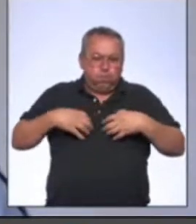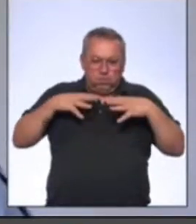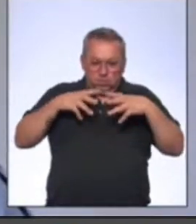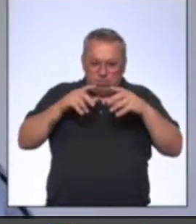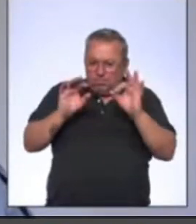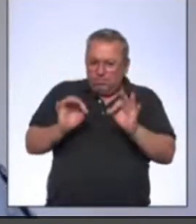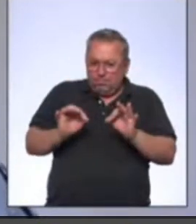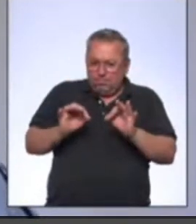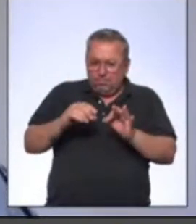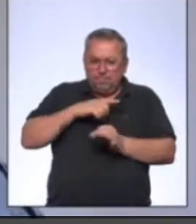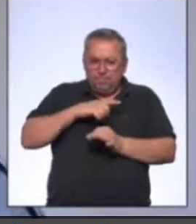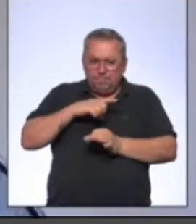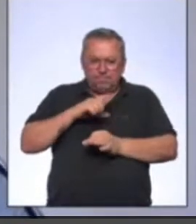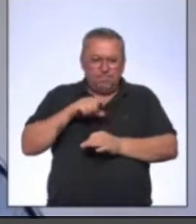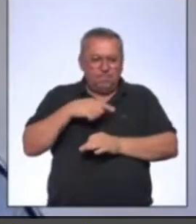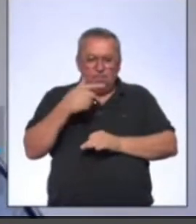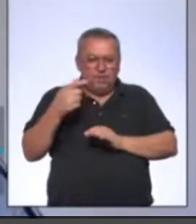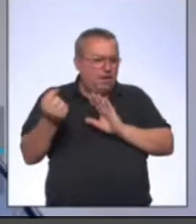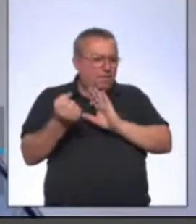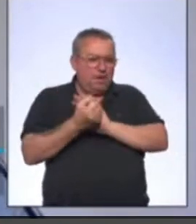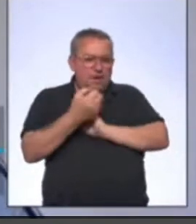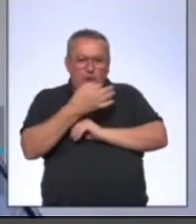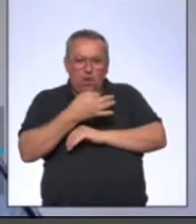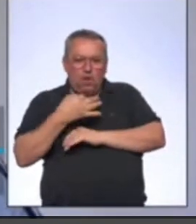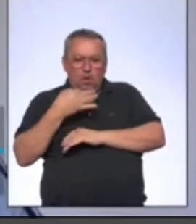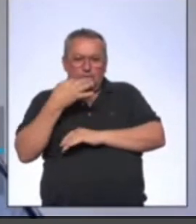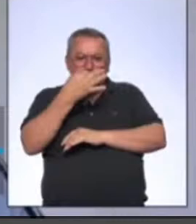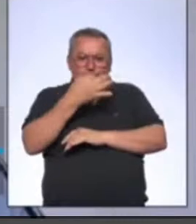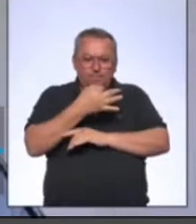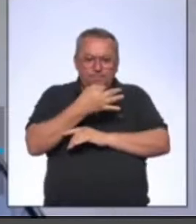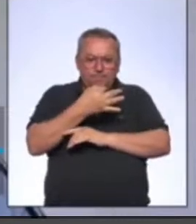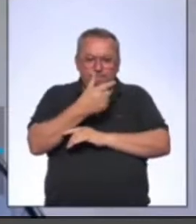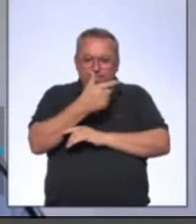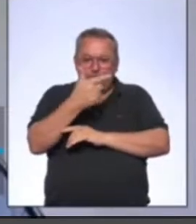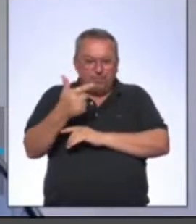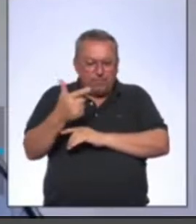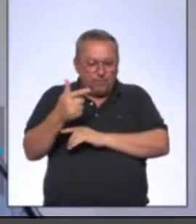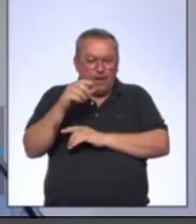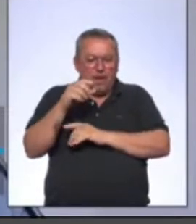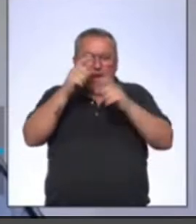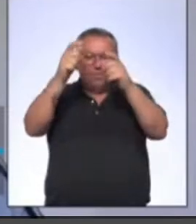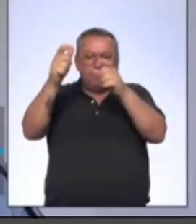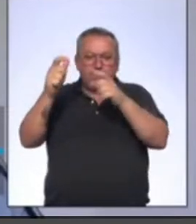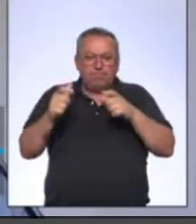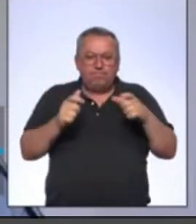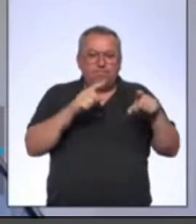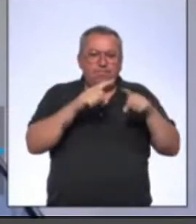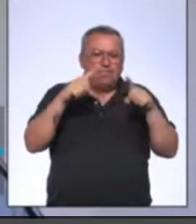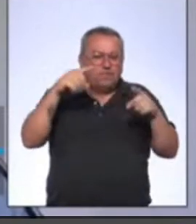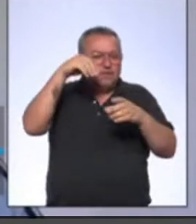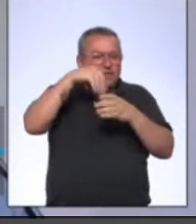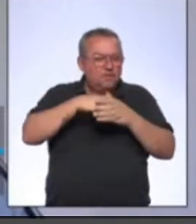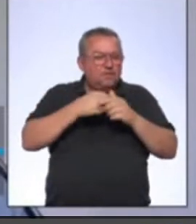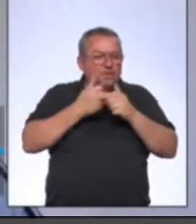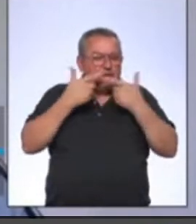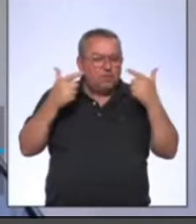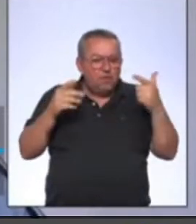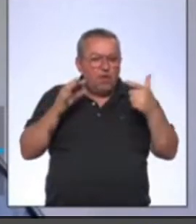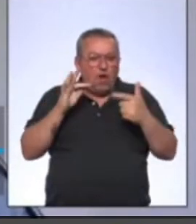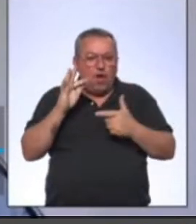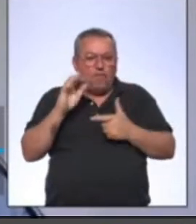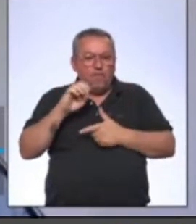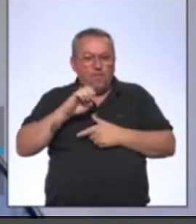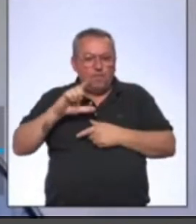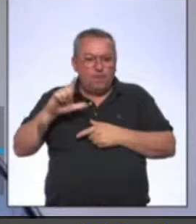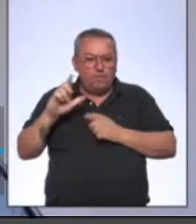Tá, a gente não tem marca de oralidade, a gente não tem marca de regionalismo, está dentro da linguagem formal. Então, quem marcou a